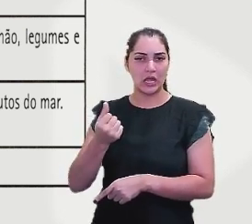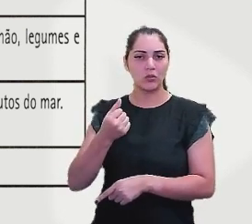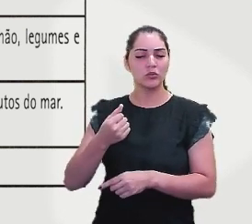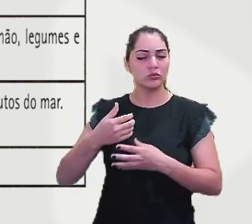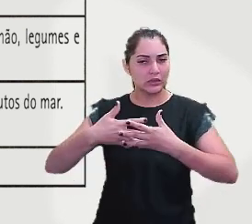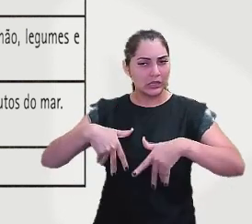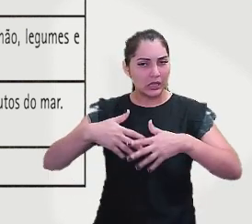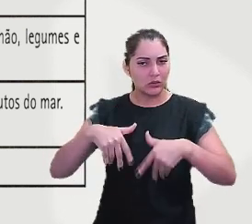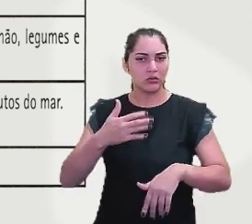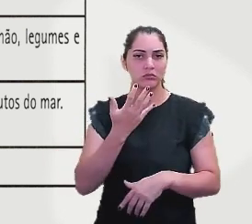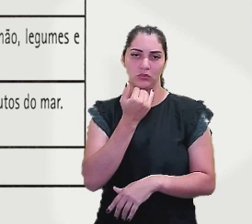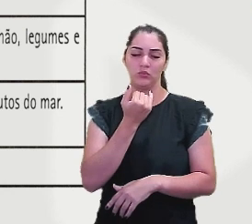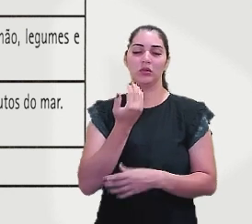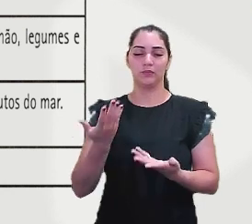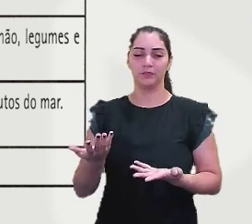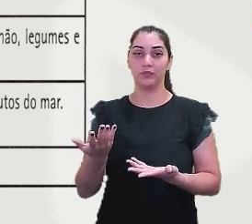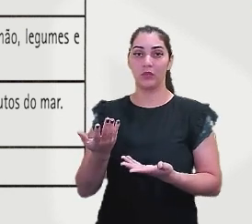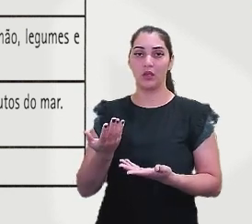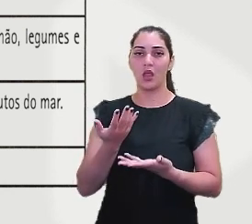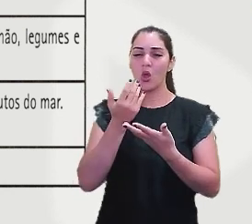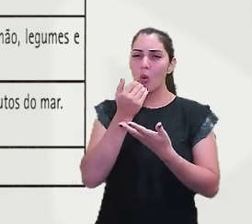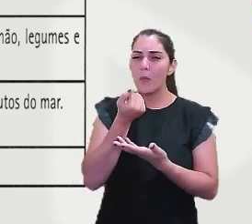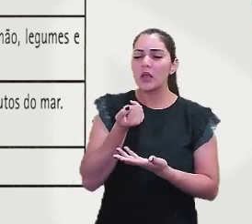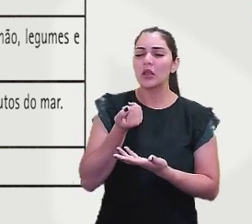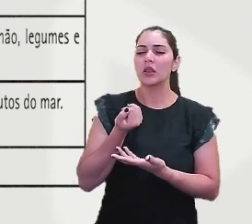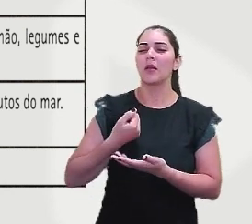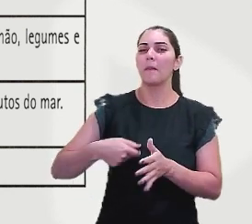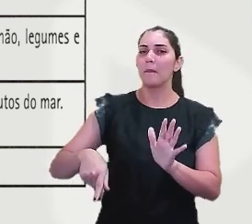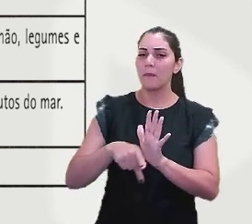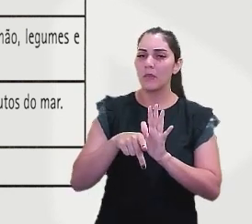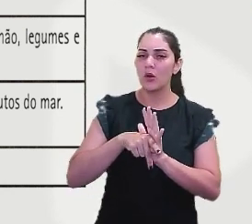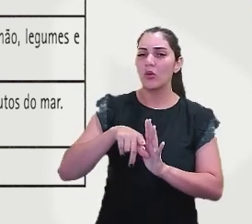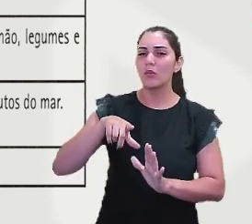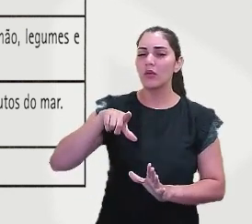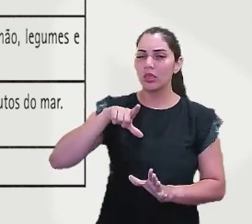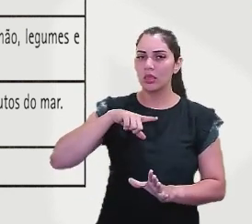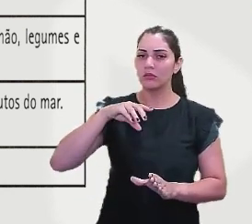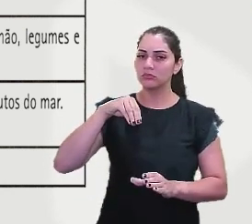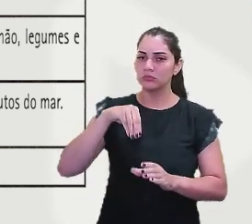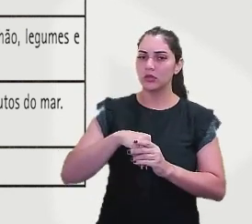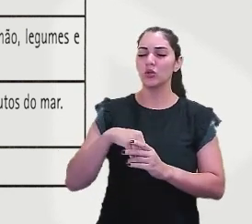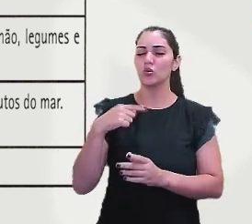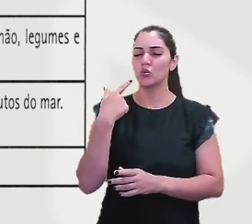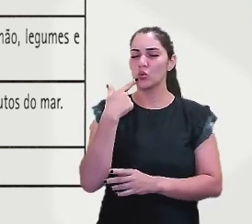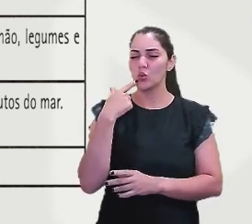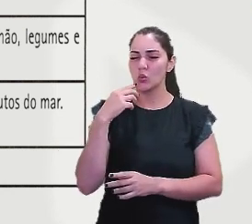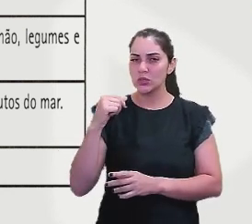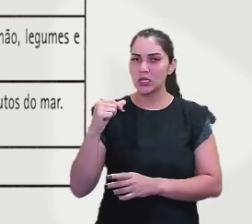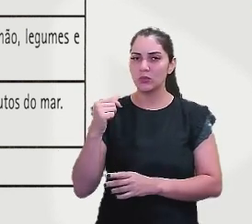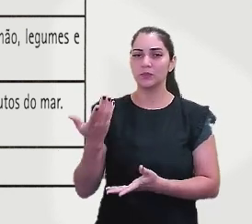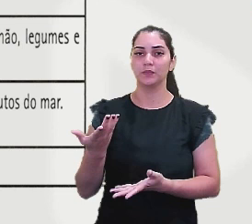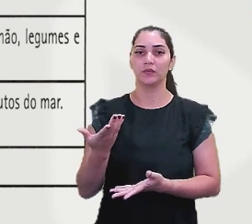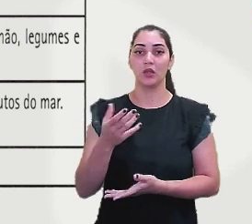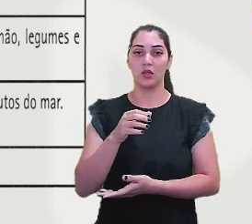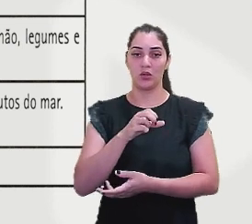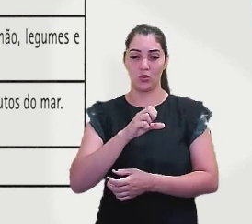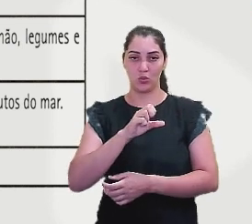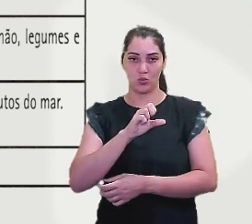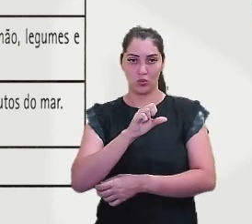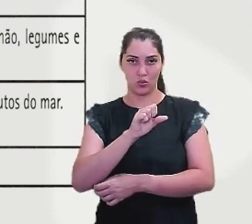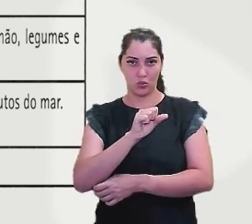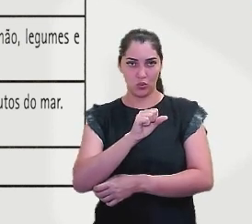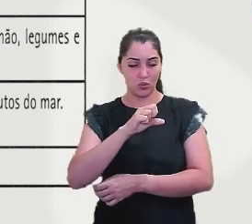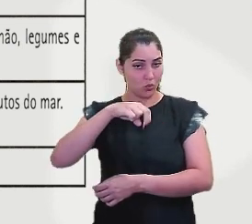gente, por si só, tem o sal, né? Tem o cloreto de sódio. Agora, é bom a gente ressaltar que o sódio também em excesso